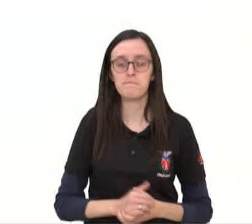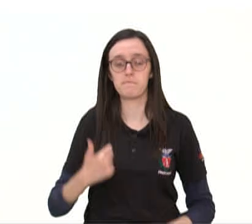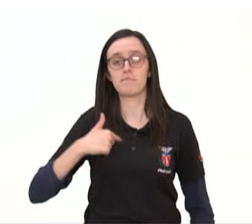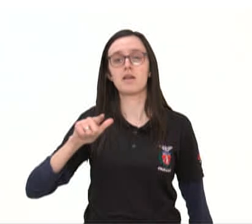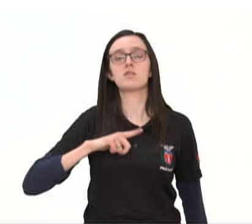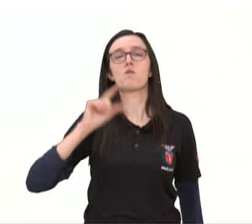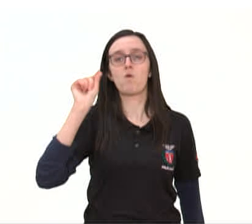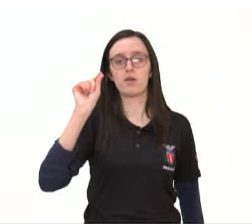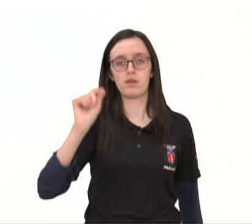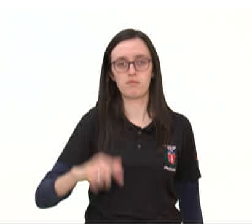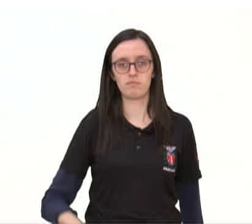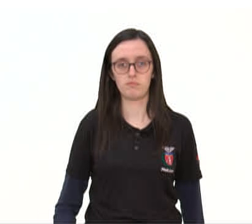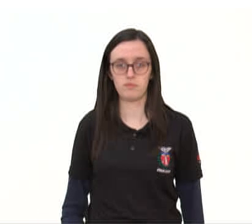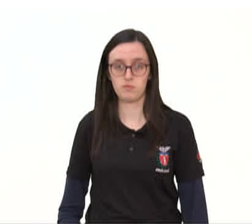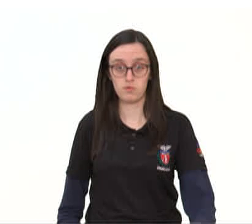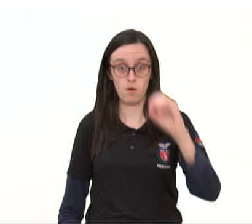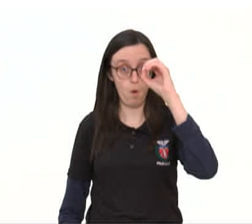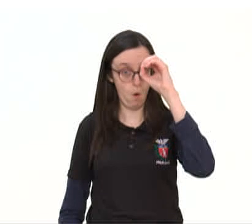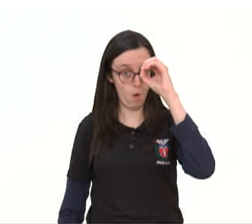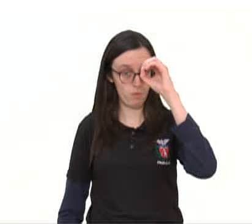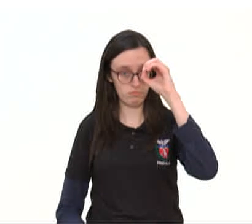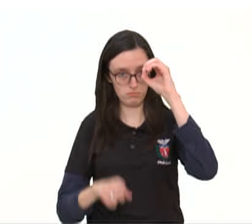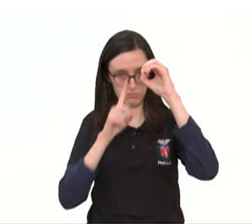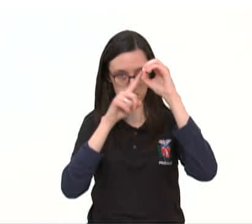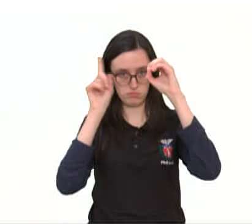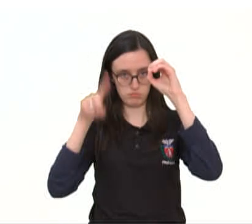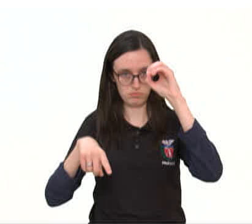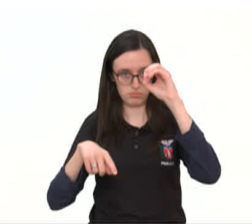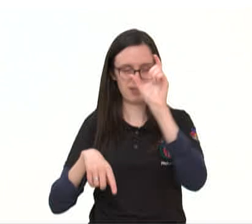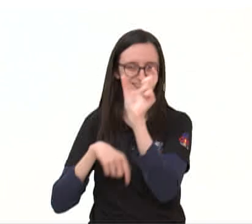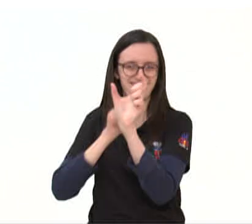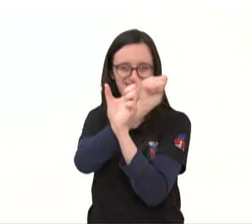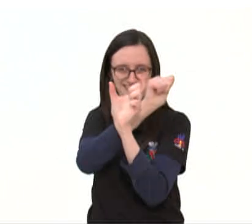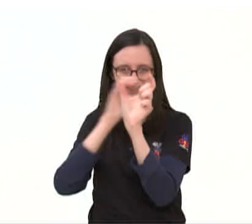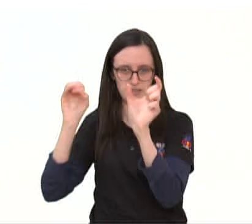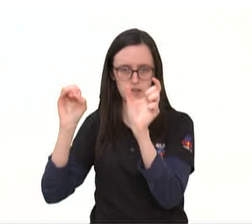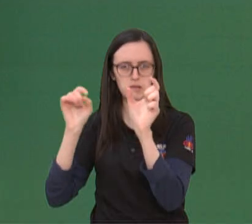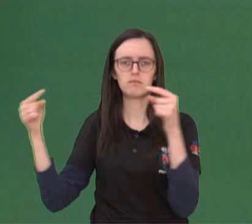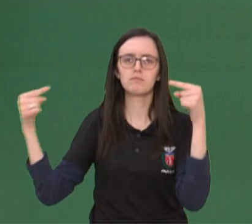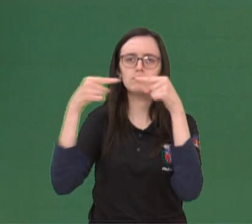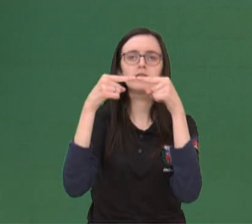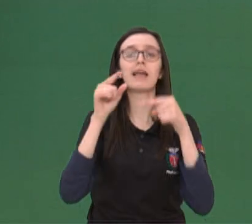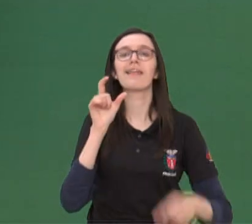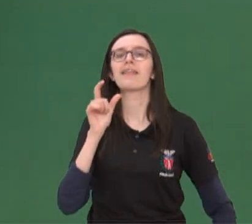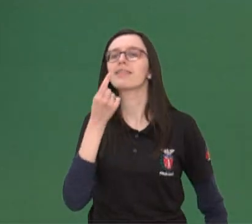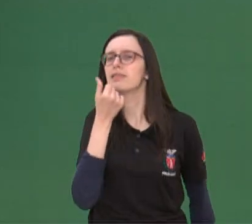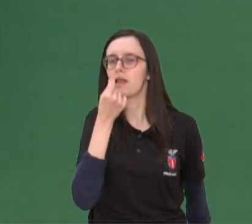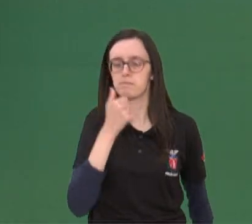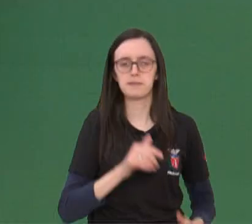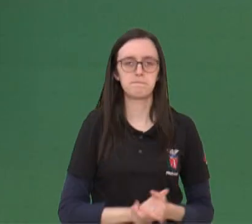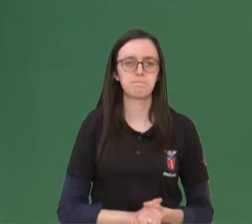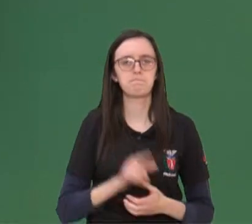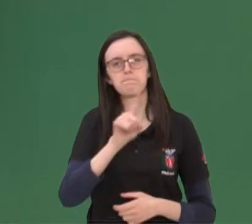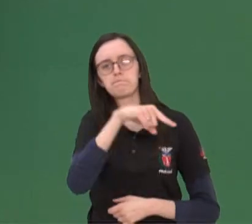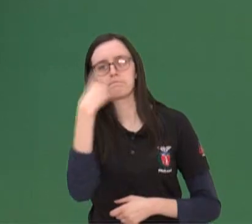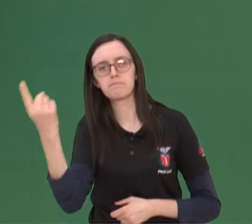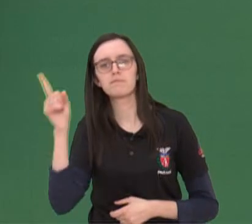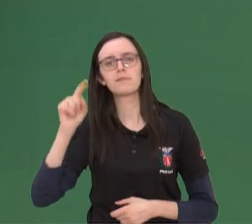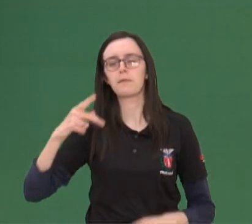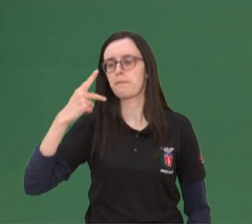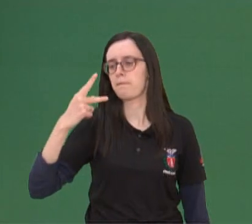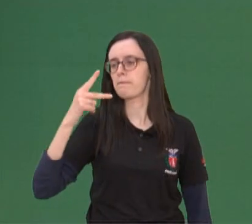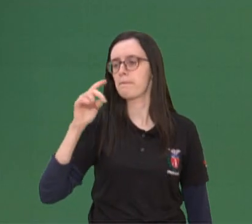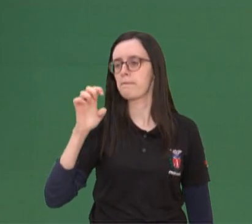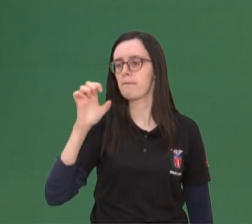tenho o, é o meu artigo, está se referindo à palavra lápis. Depois eu tenho o